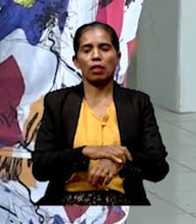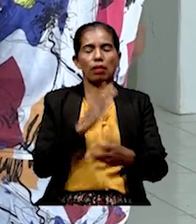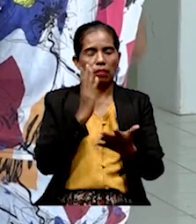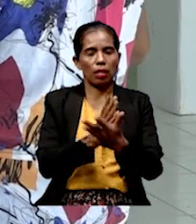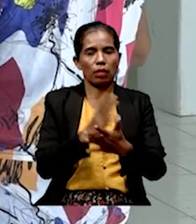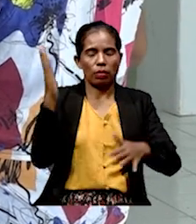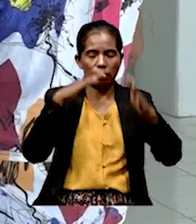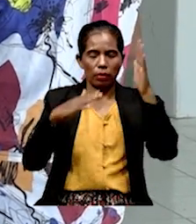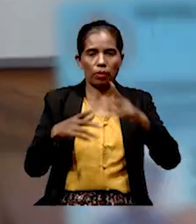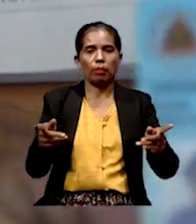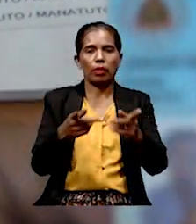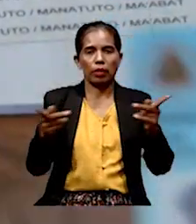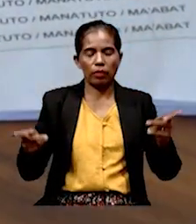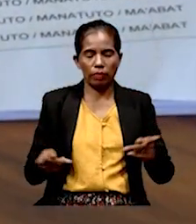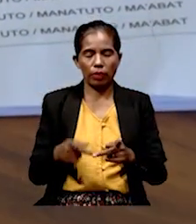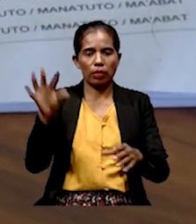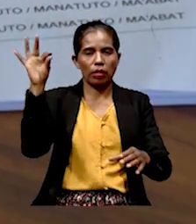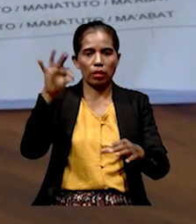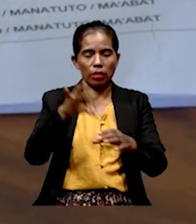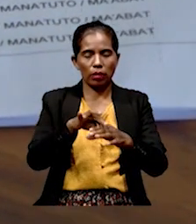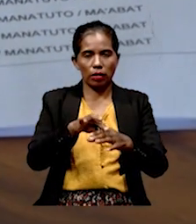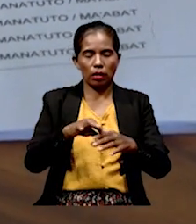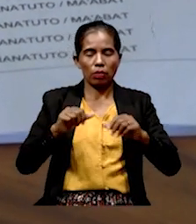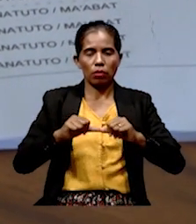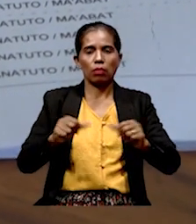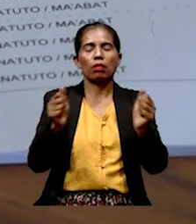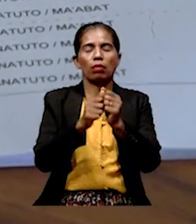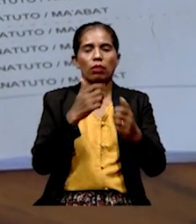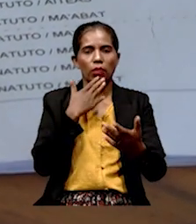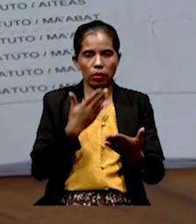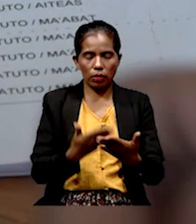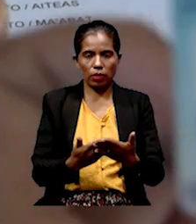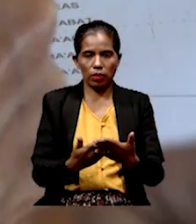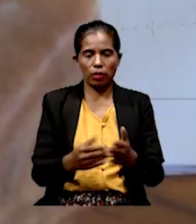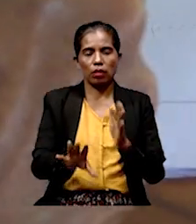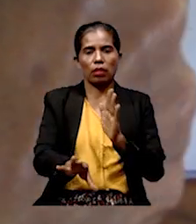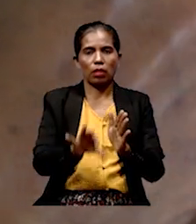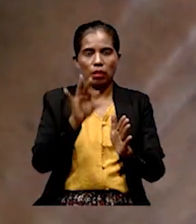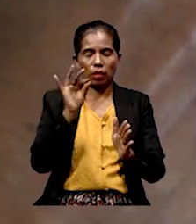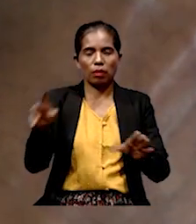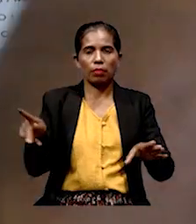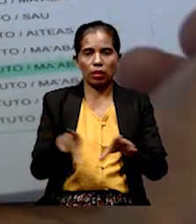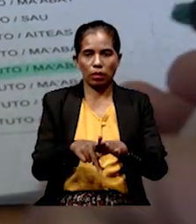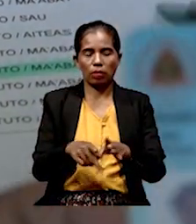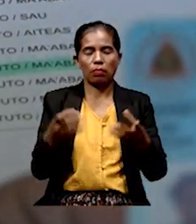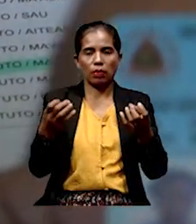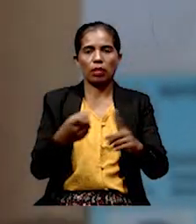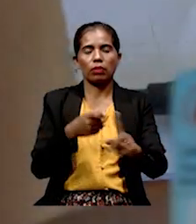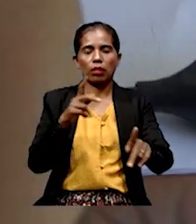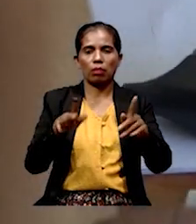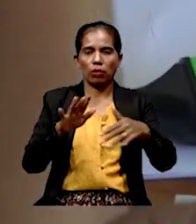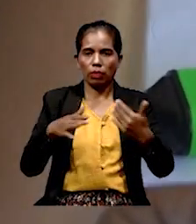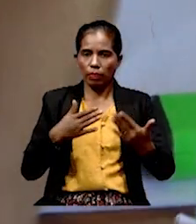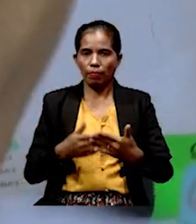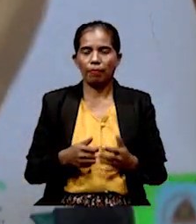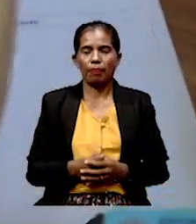o ambiente, ele só não irá se lavar calma, acmate, e retam. Participação máxima que tem na comunidade.